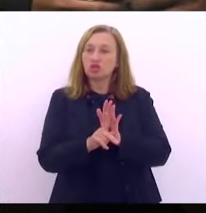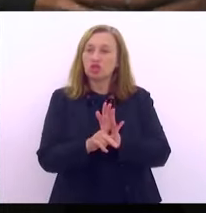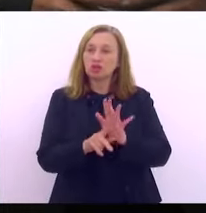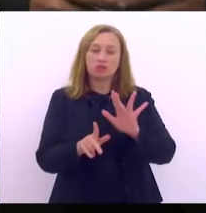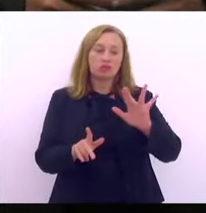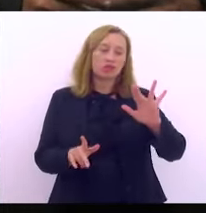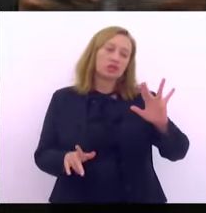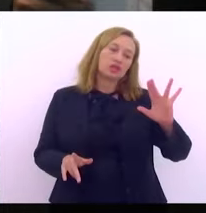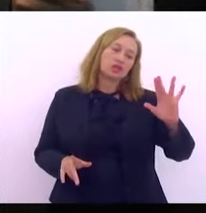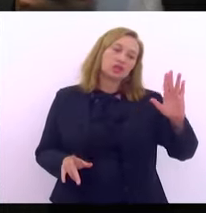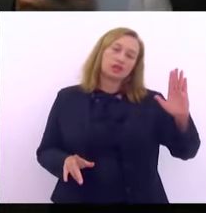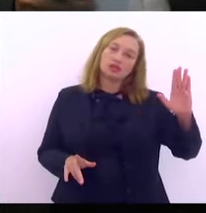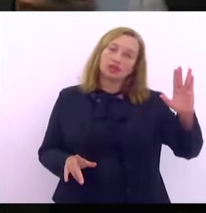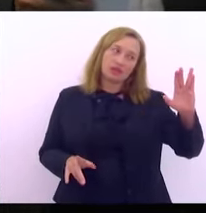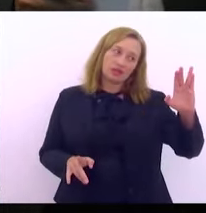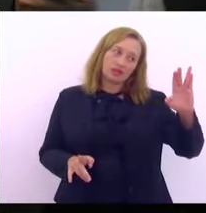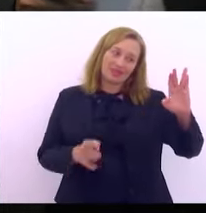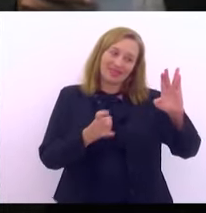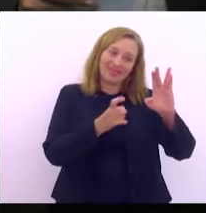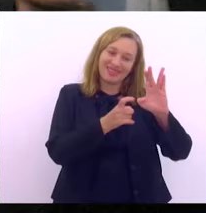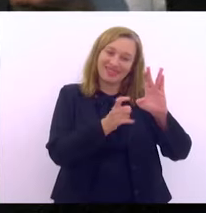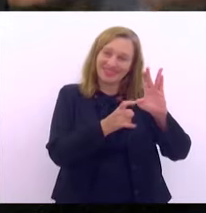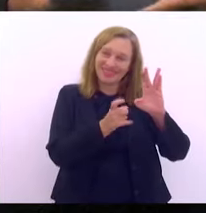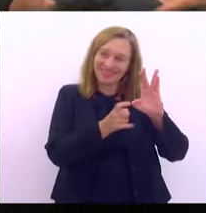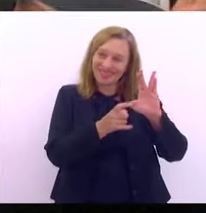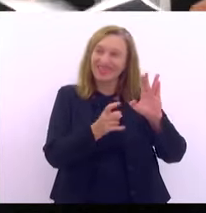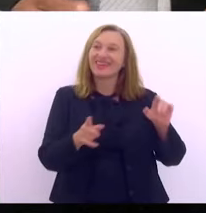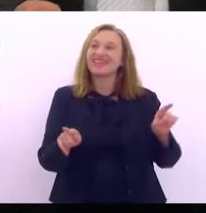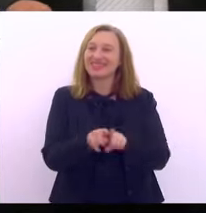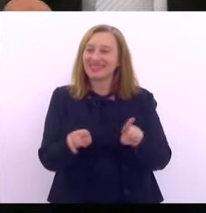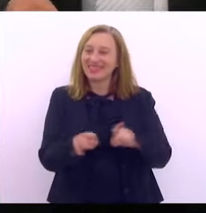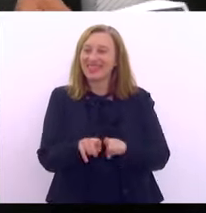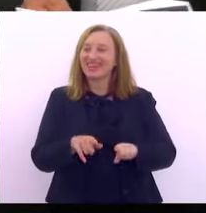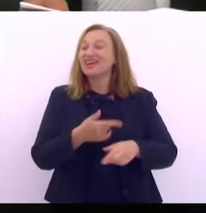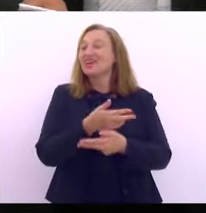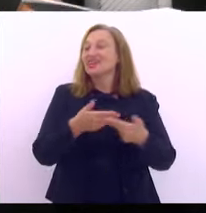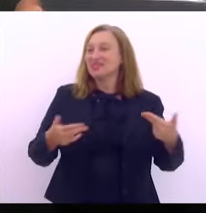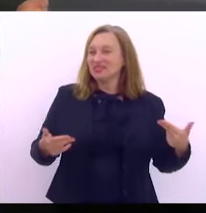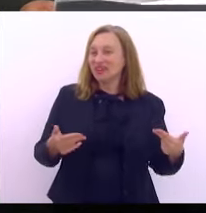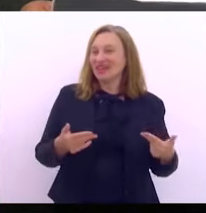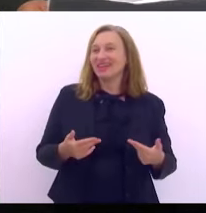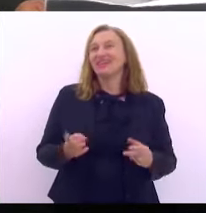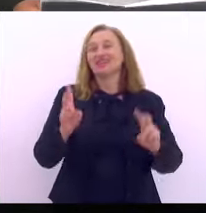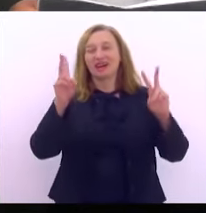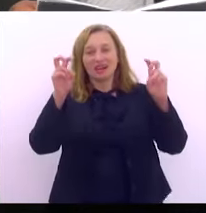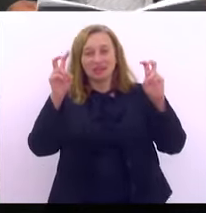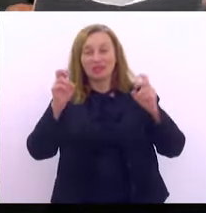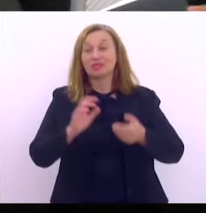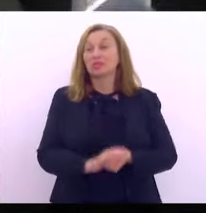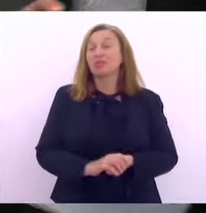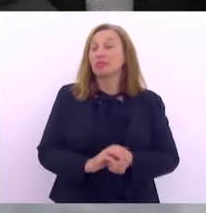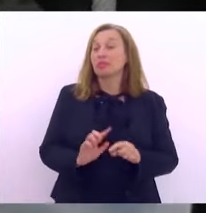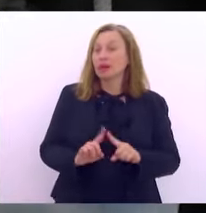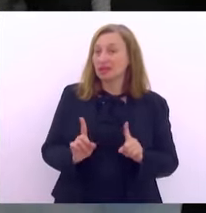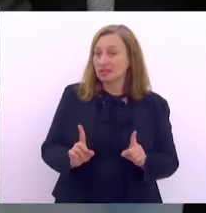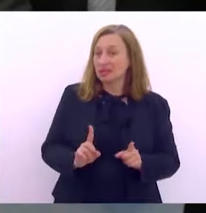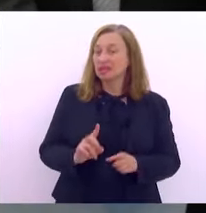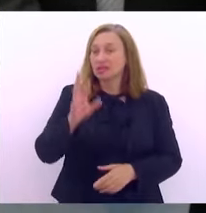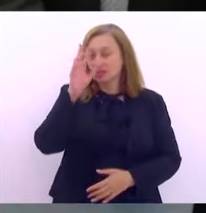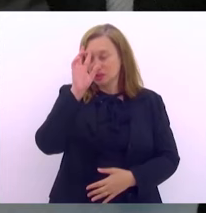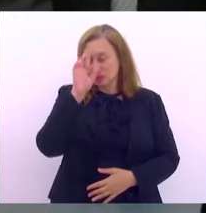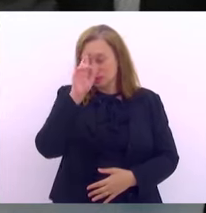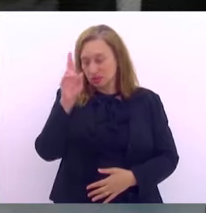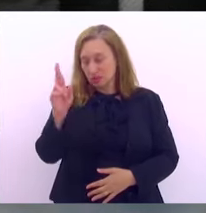relação ao deputado Carlinhos do BNH. Na CCJ temos tido várias coincidências. É apenas,